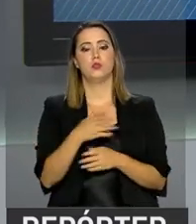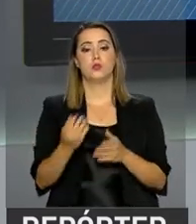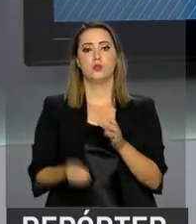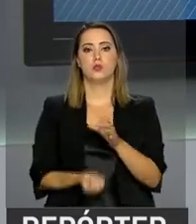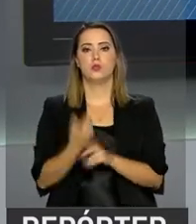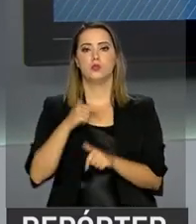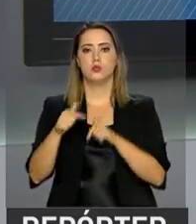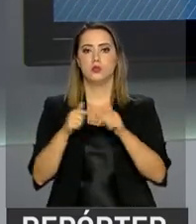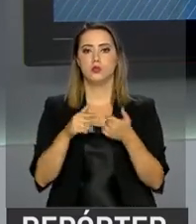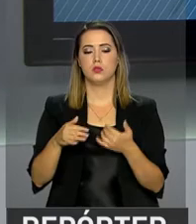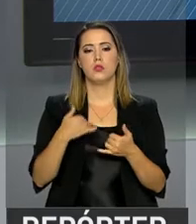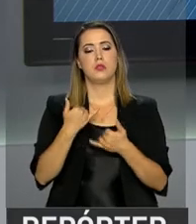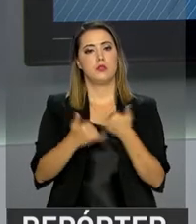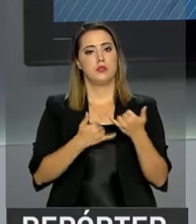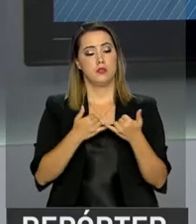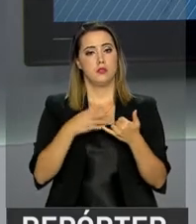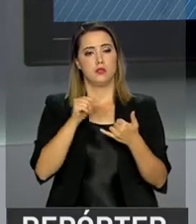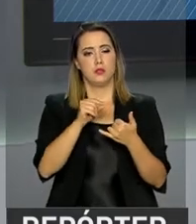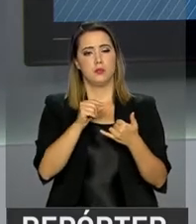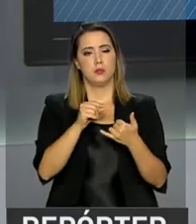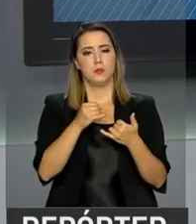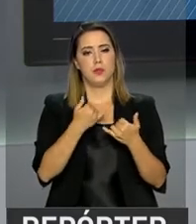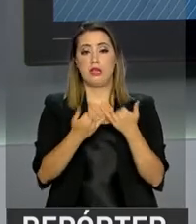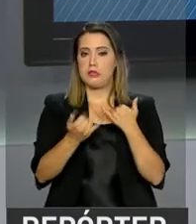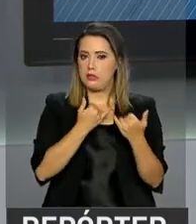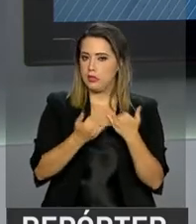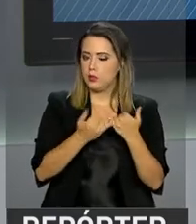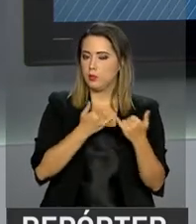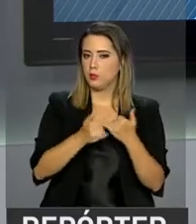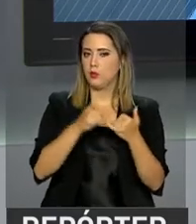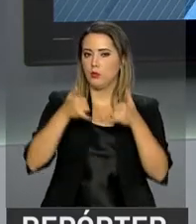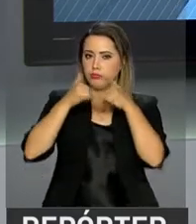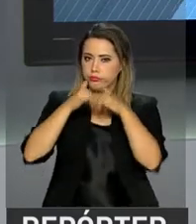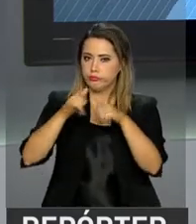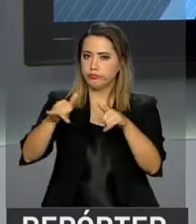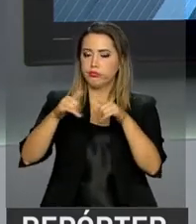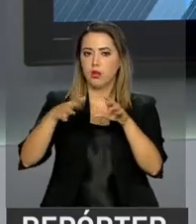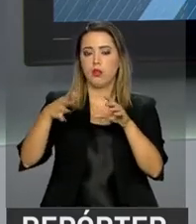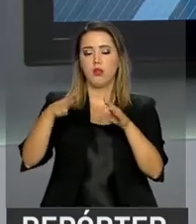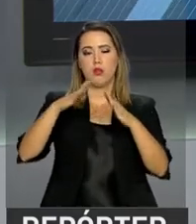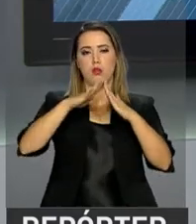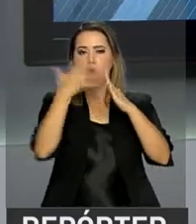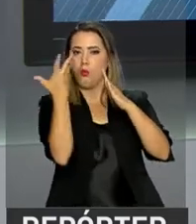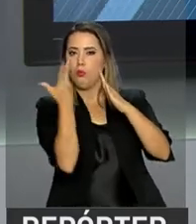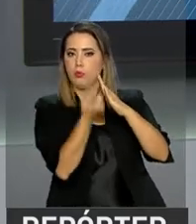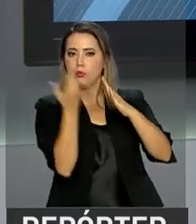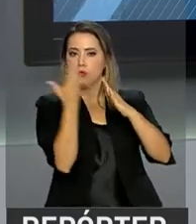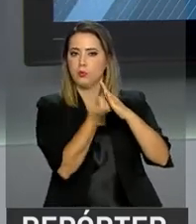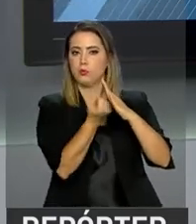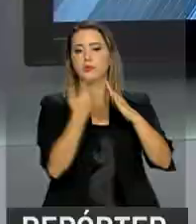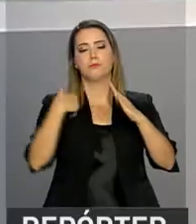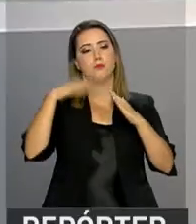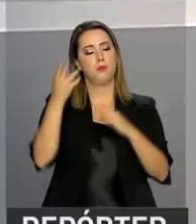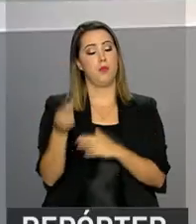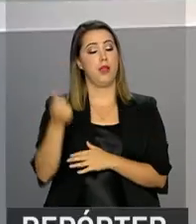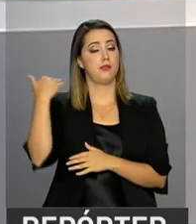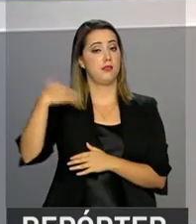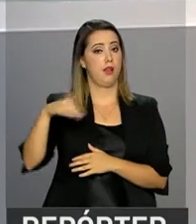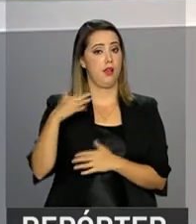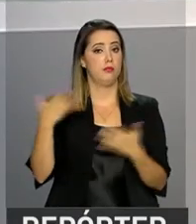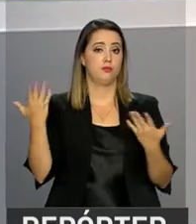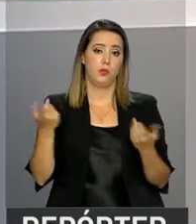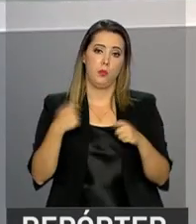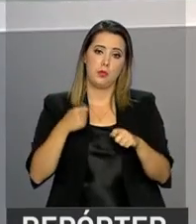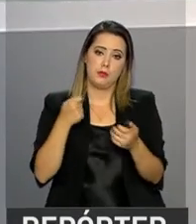geração como por exemplo as termelétricas que têm custos maiores aí acontece a cobrança extra para o consumidor a decisão de